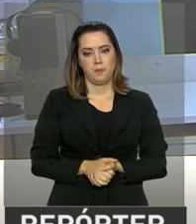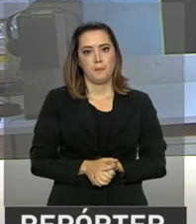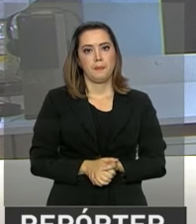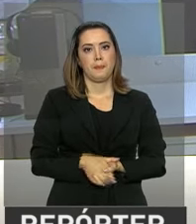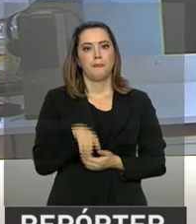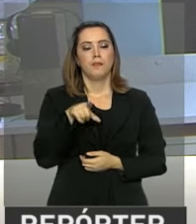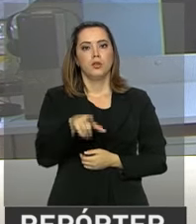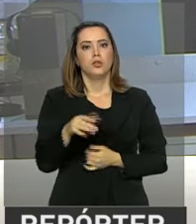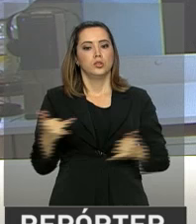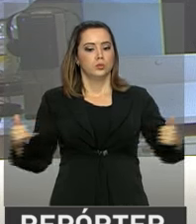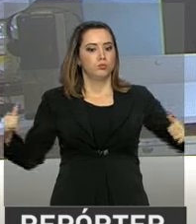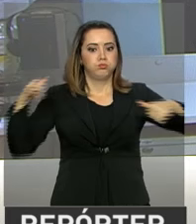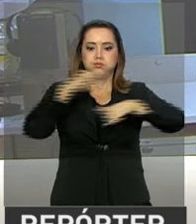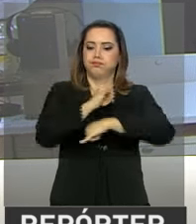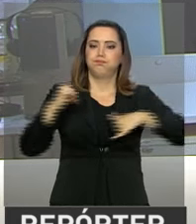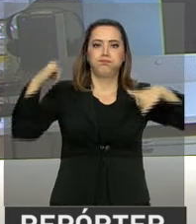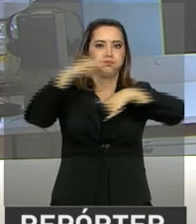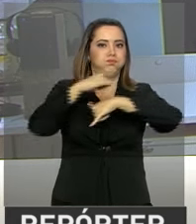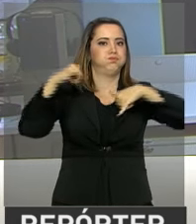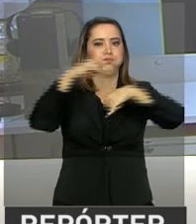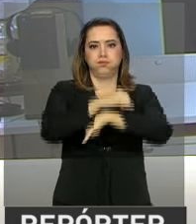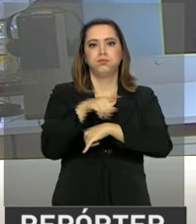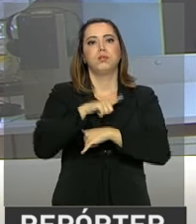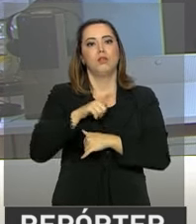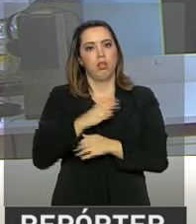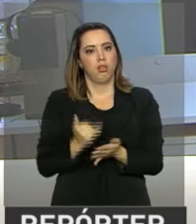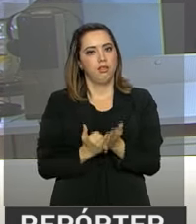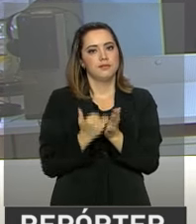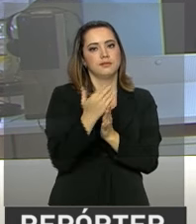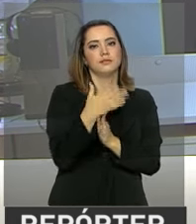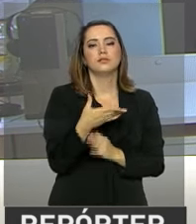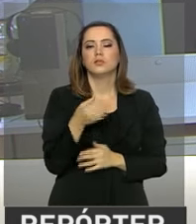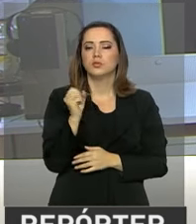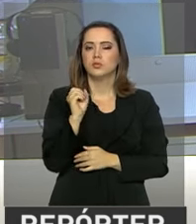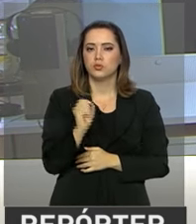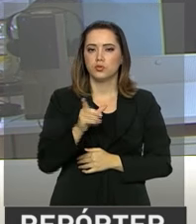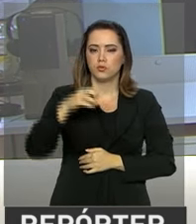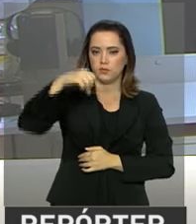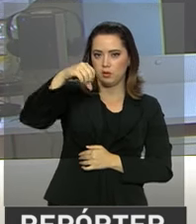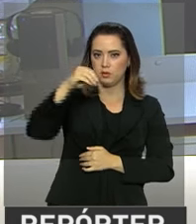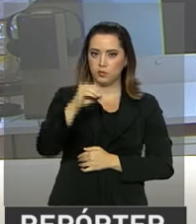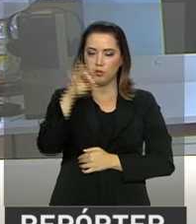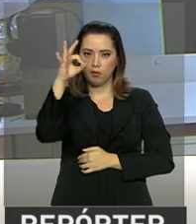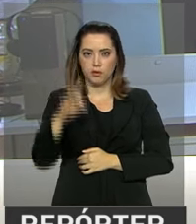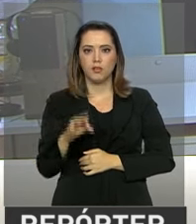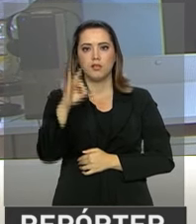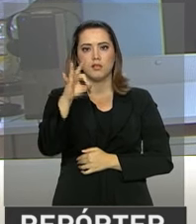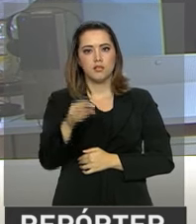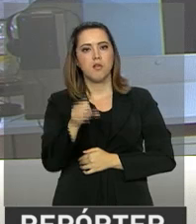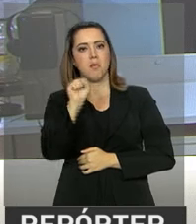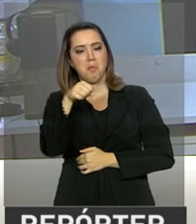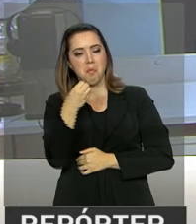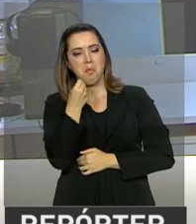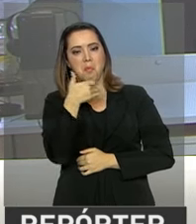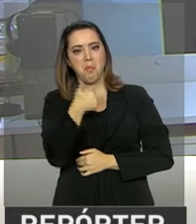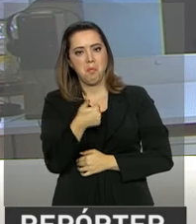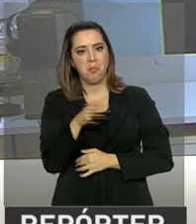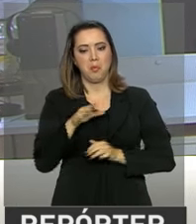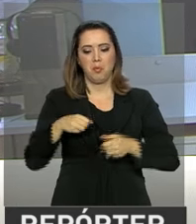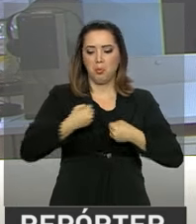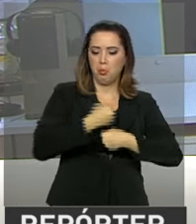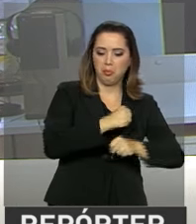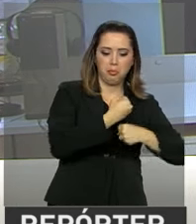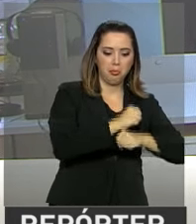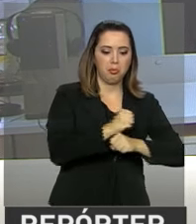mais movimentados do país tiveram quase 90% de aprovação dos passageiros no segundo trimestre deste ano. Limpeza, tempo